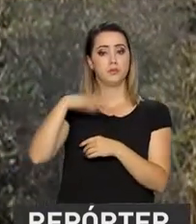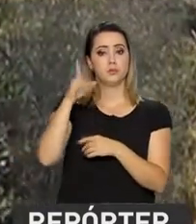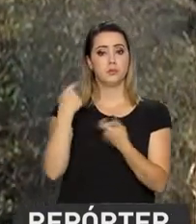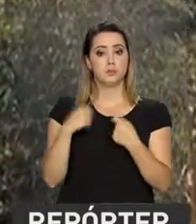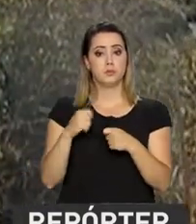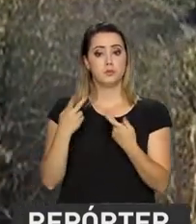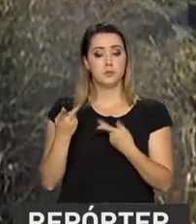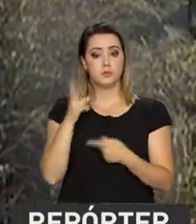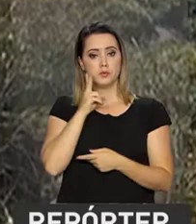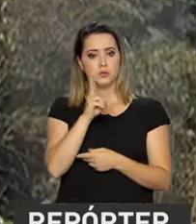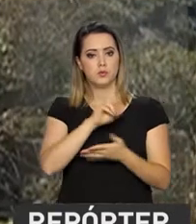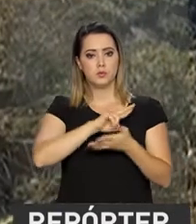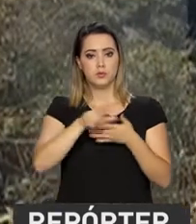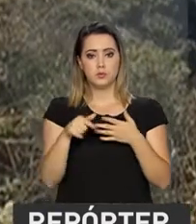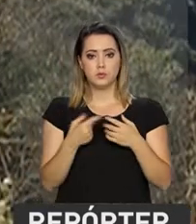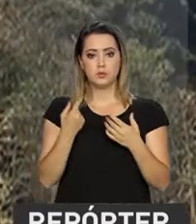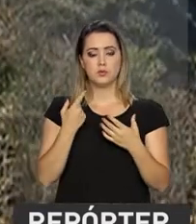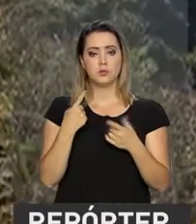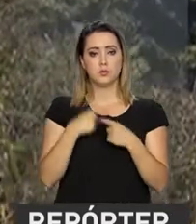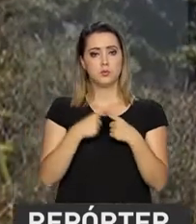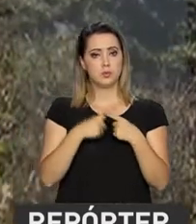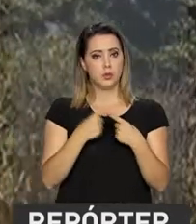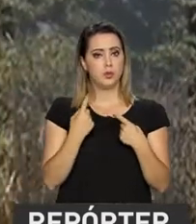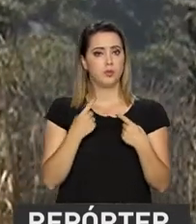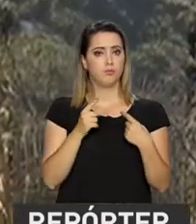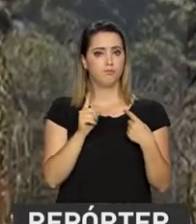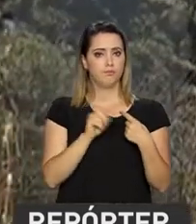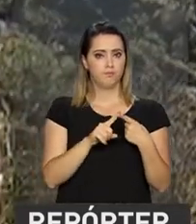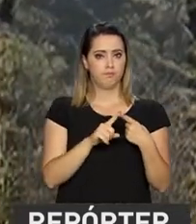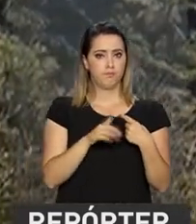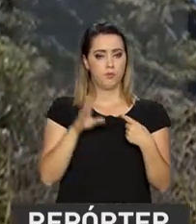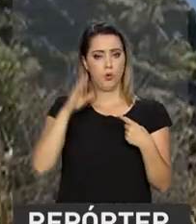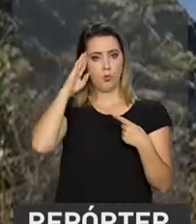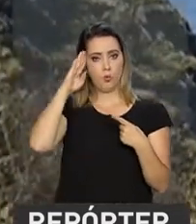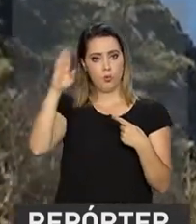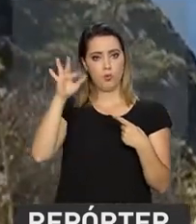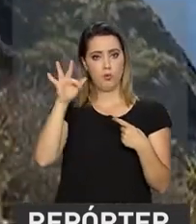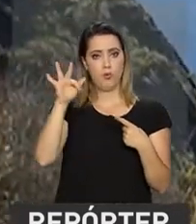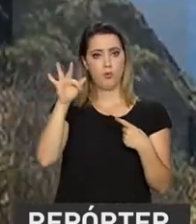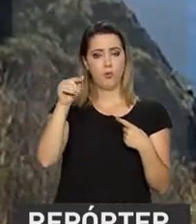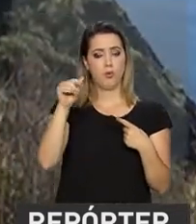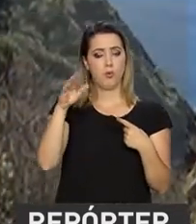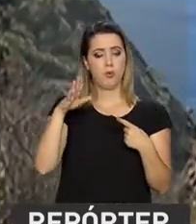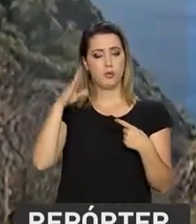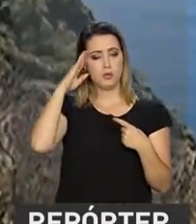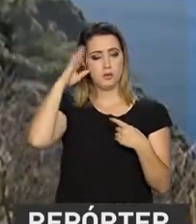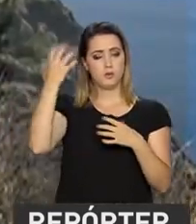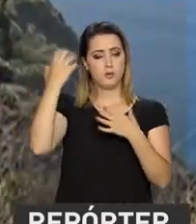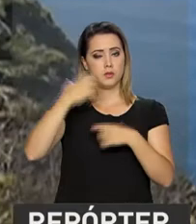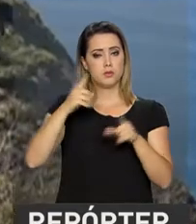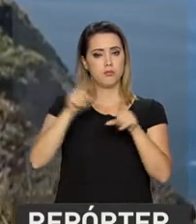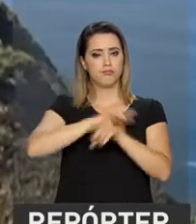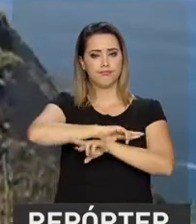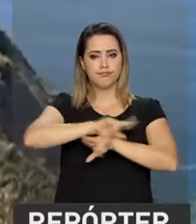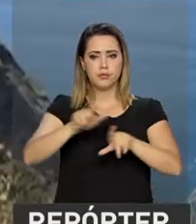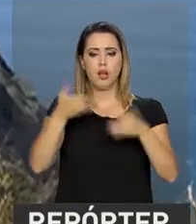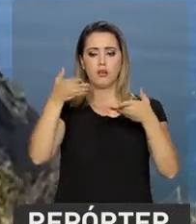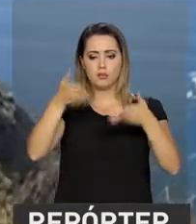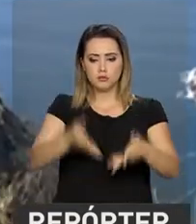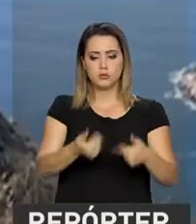devemos isso a uma série de fatores, principalmente ao fato de que as Forças Armadas aqui estiveram e elas puderam